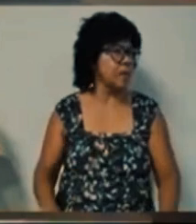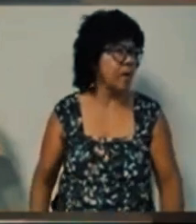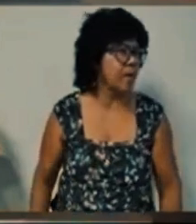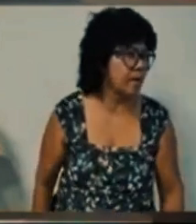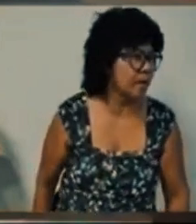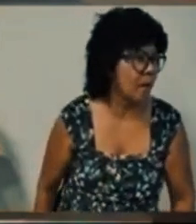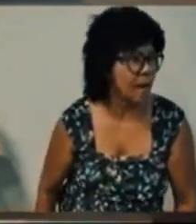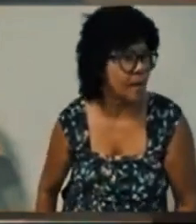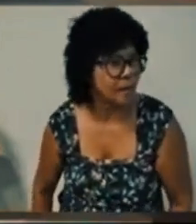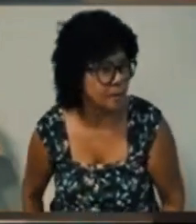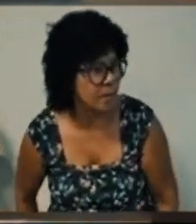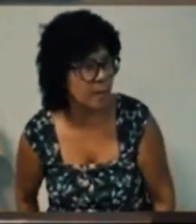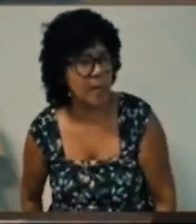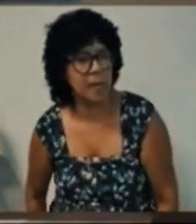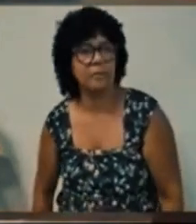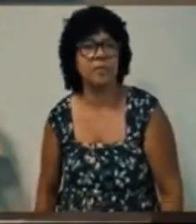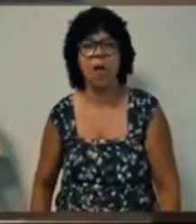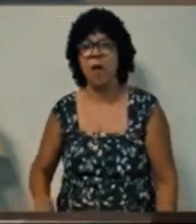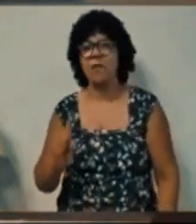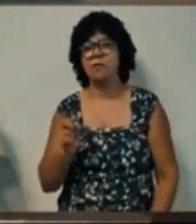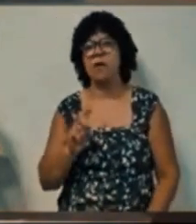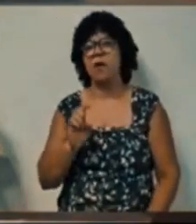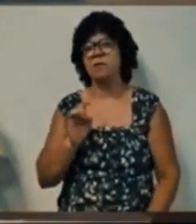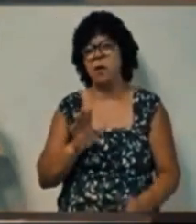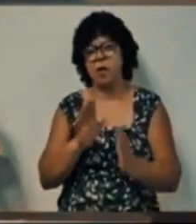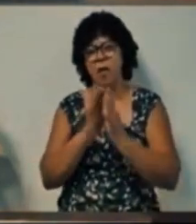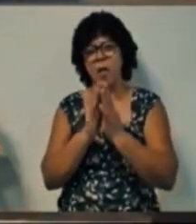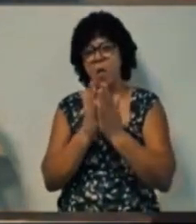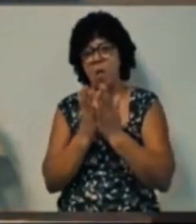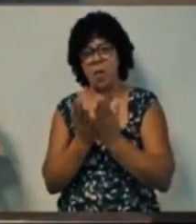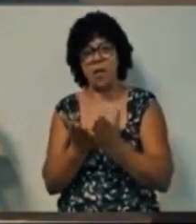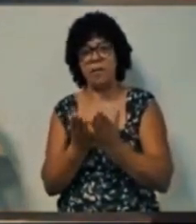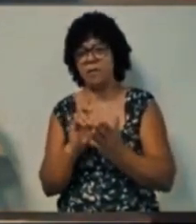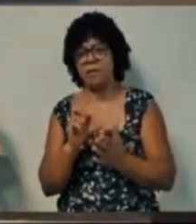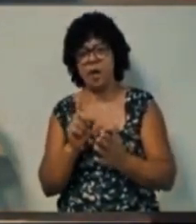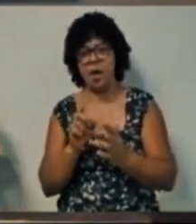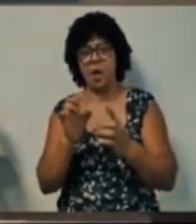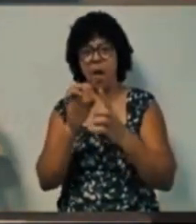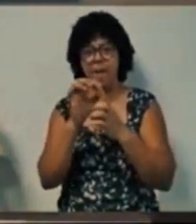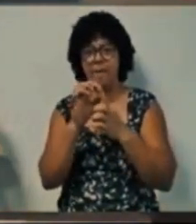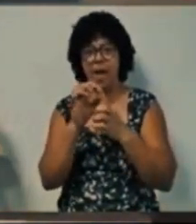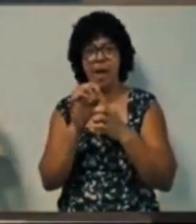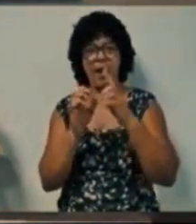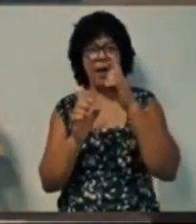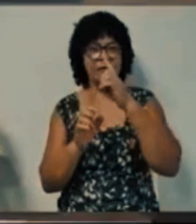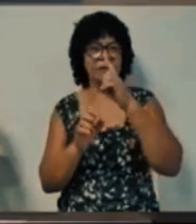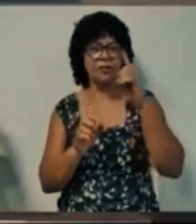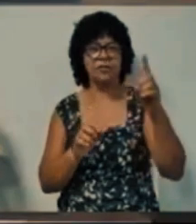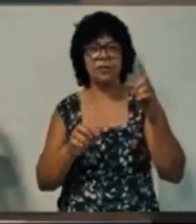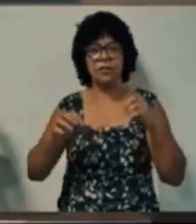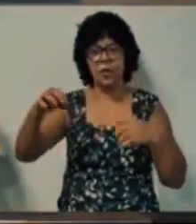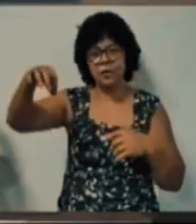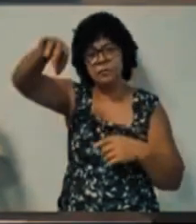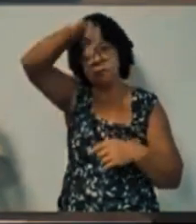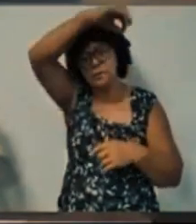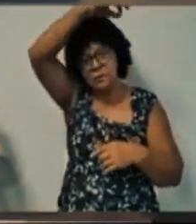que não é simplesmente um livro, mas essa palavra aqui, pastor Levi, é espírito e